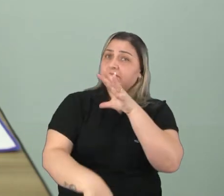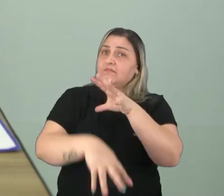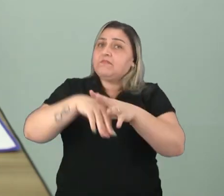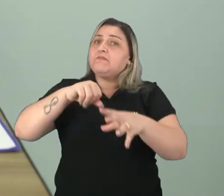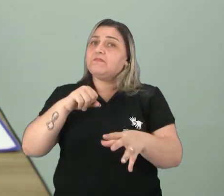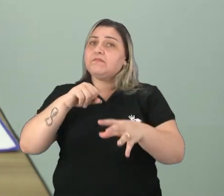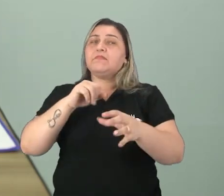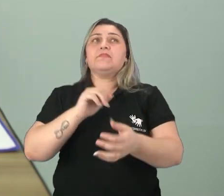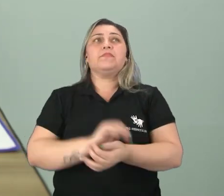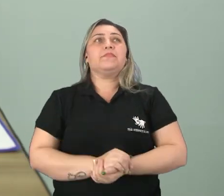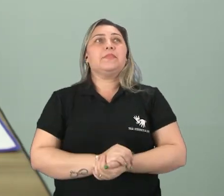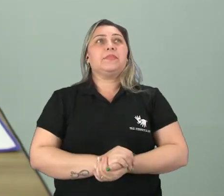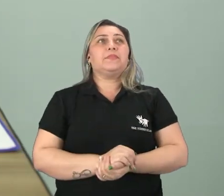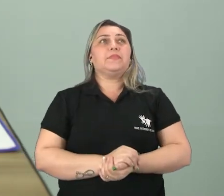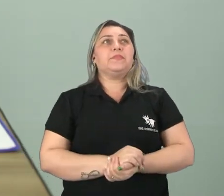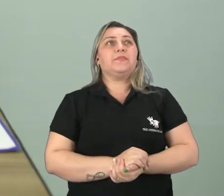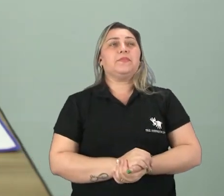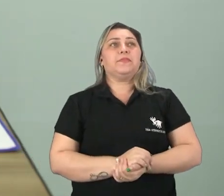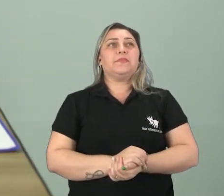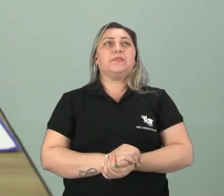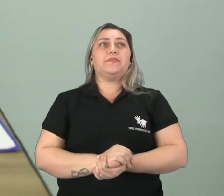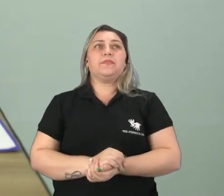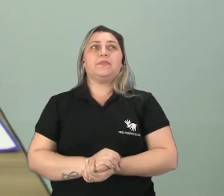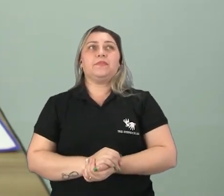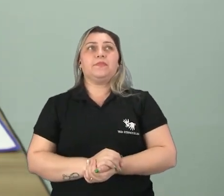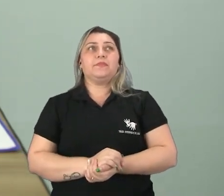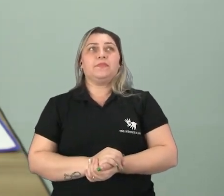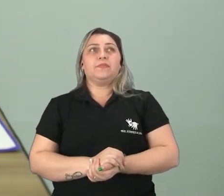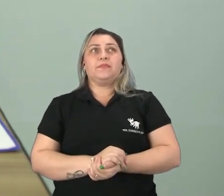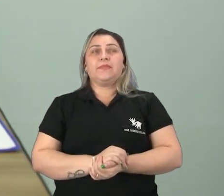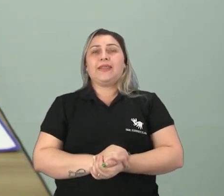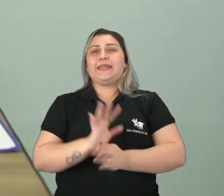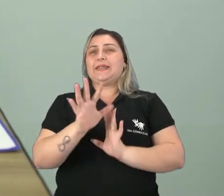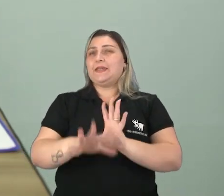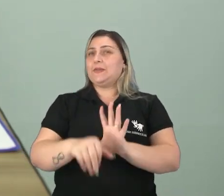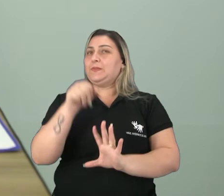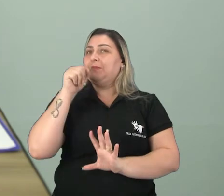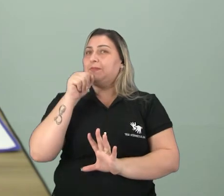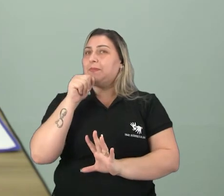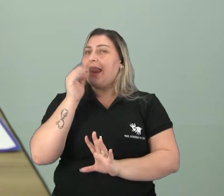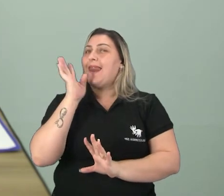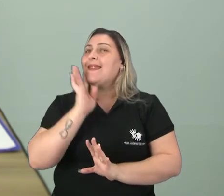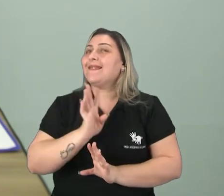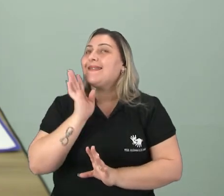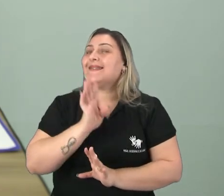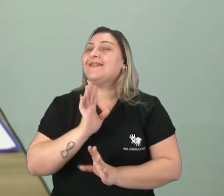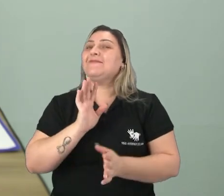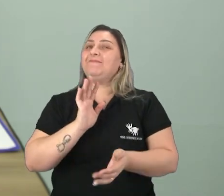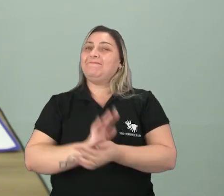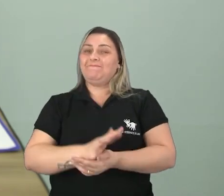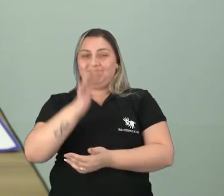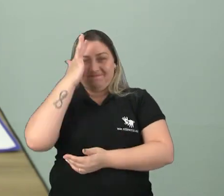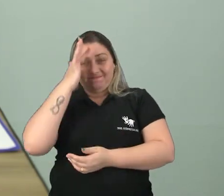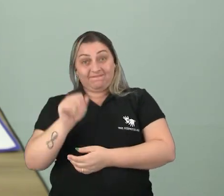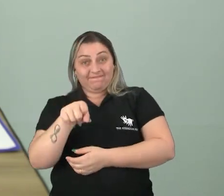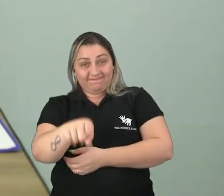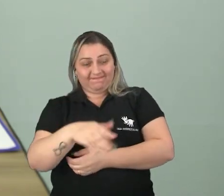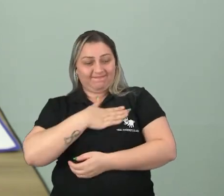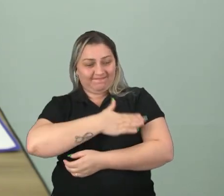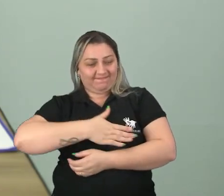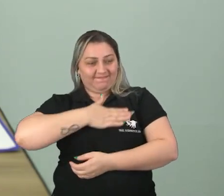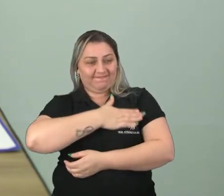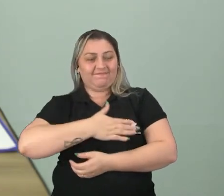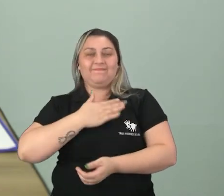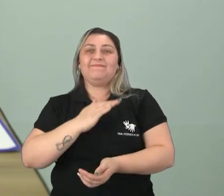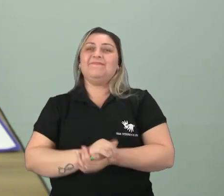agora eu vou pegar com a minha mão deixa eu mexer Ah mas eu peguei uma coisa bem legal tenho certeza que